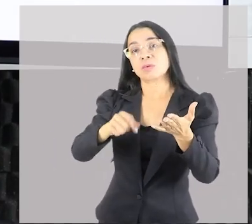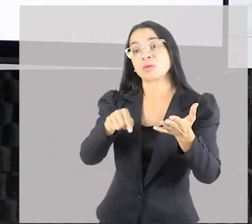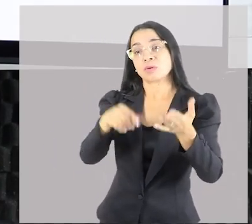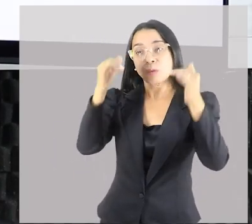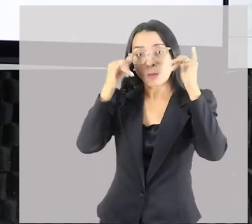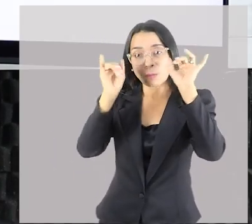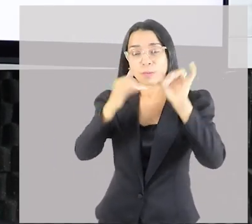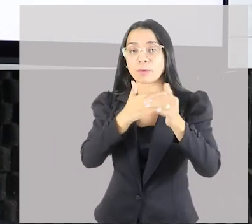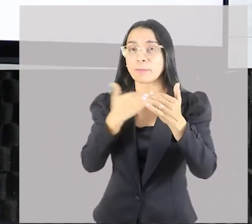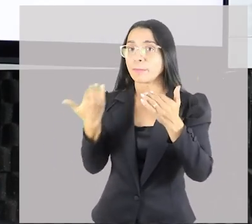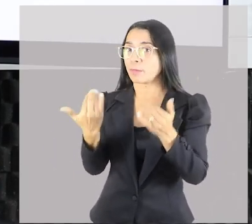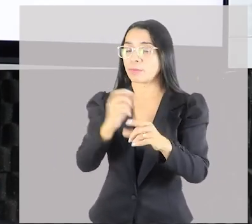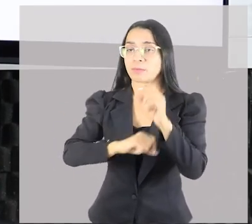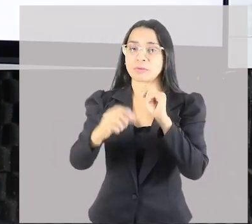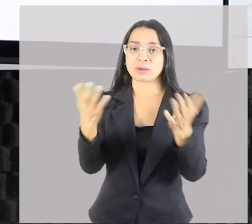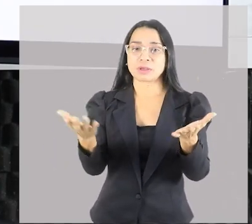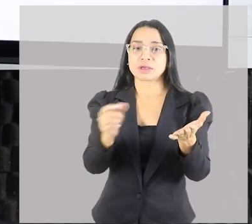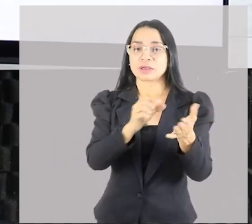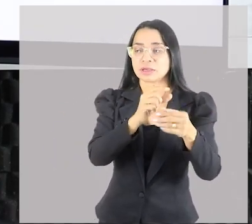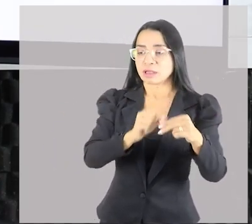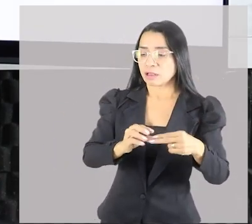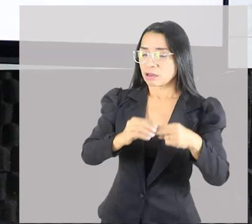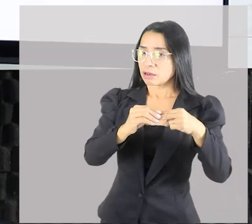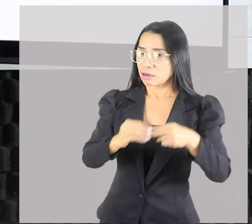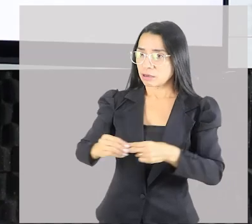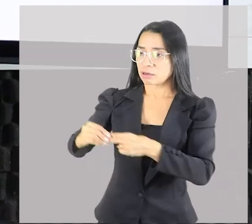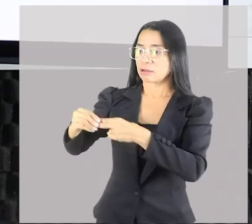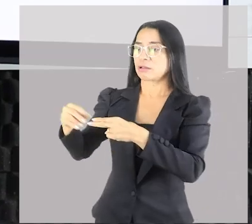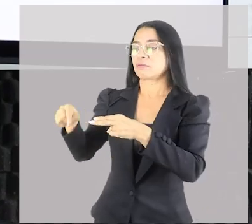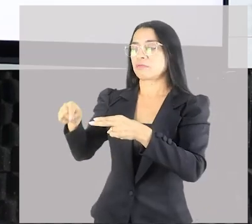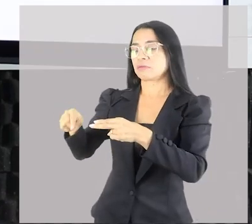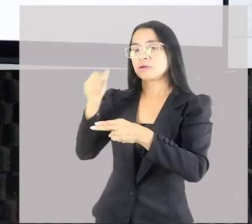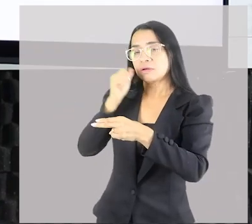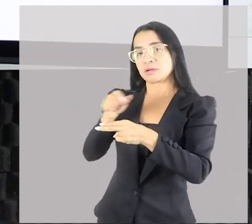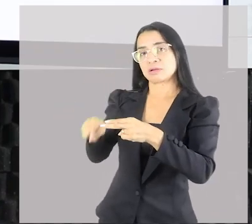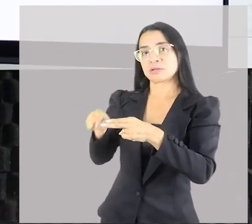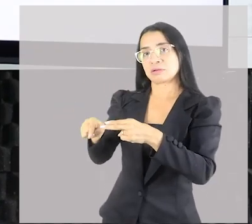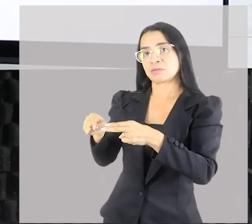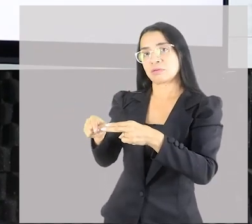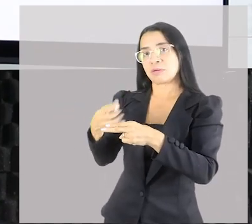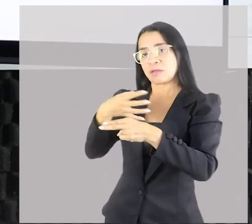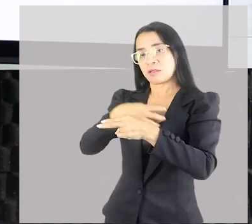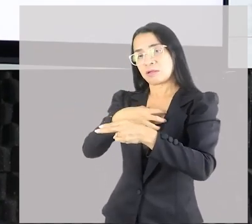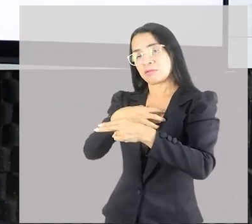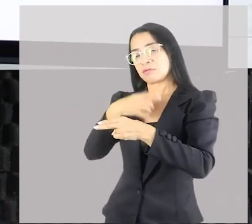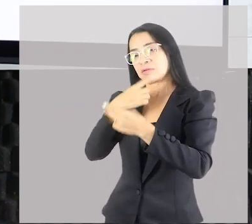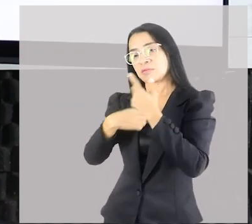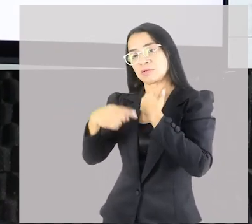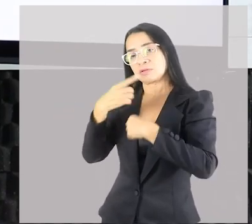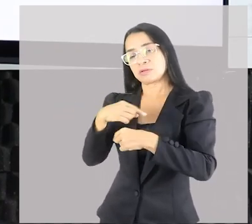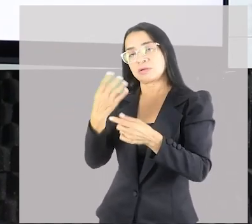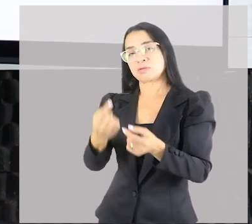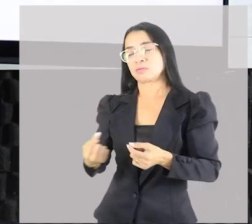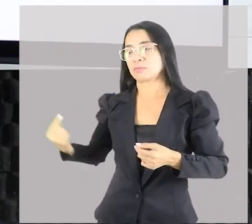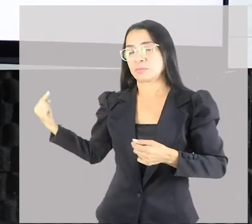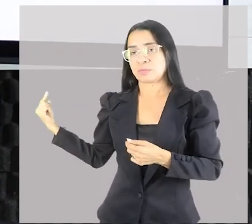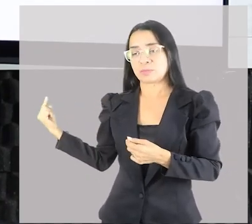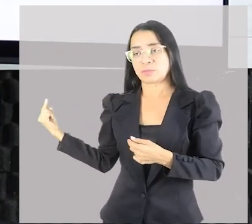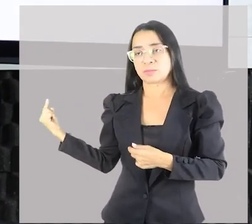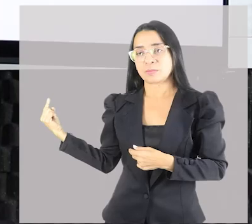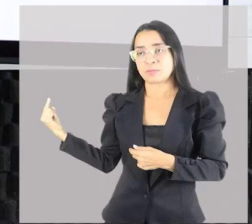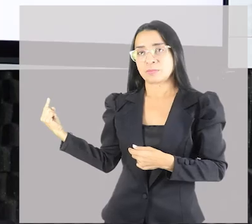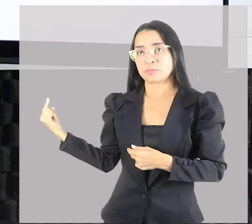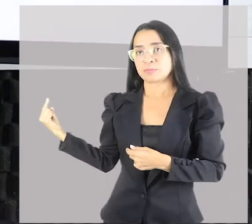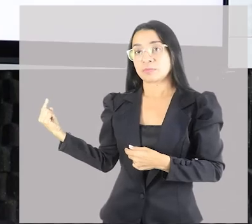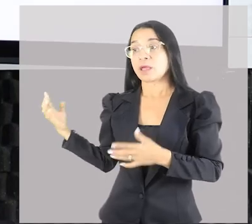aspecto cênico teatral. E aí leva a língua para ela para satisfazer o desejo. Chico mata esse boi, mas ele